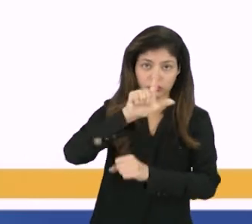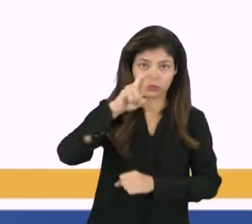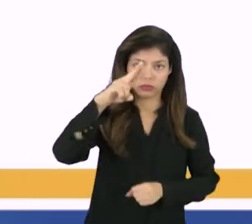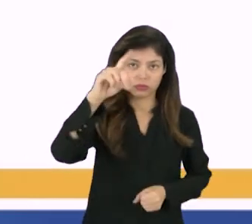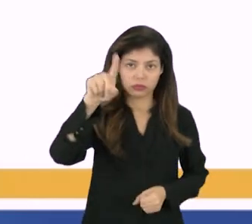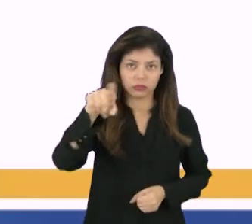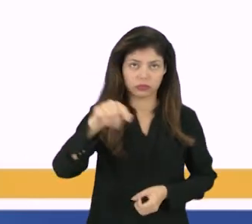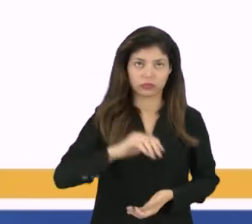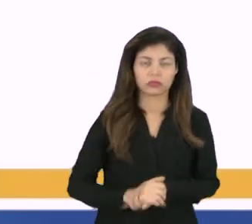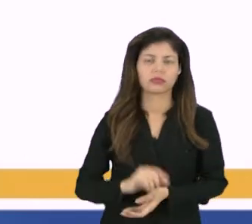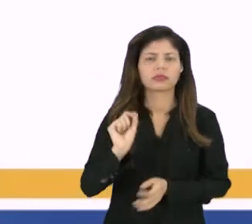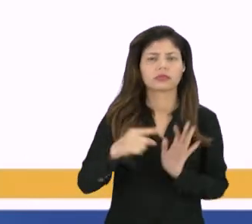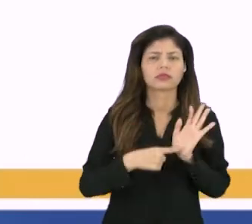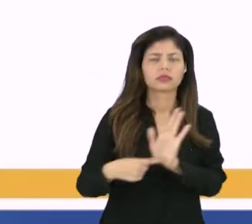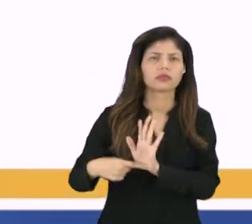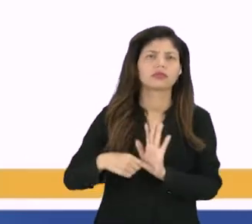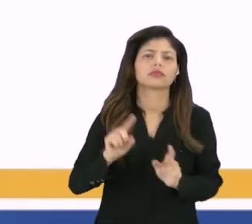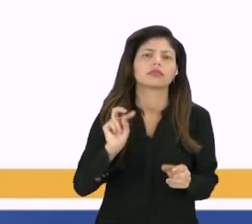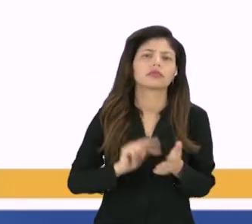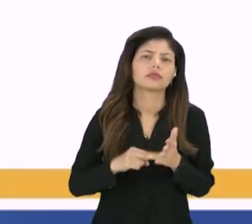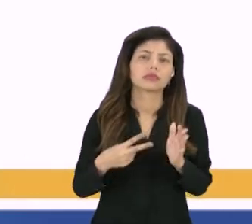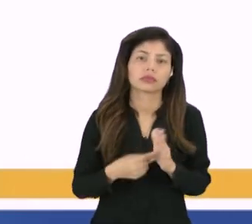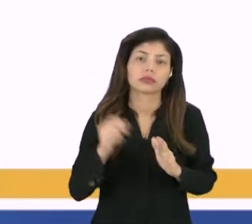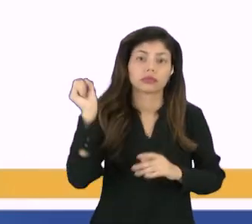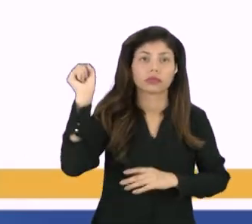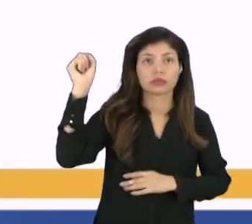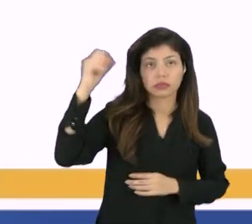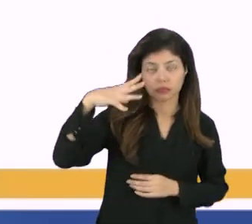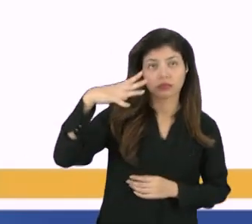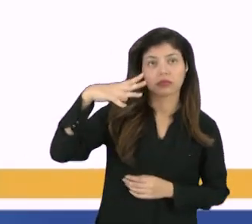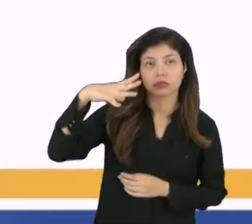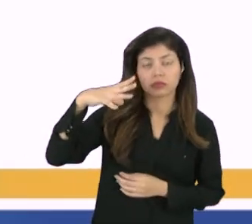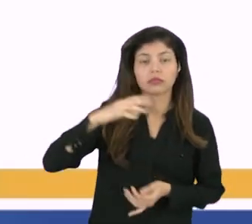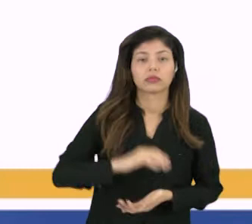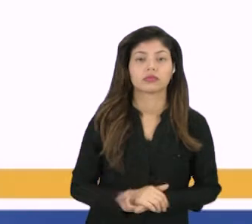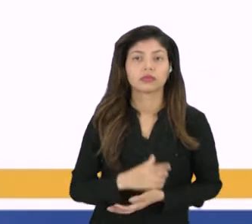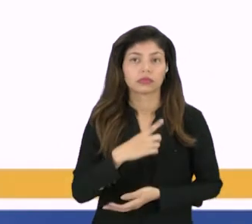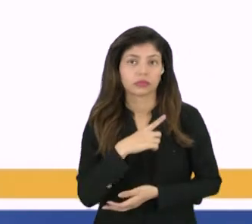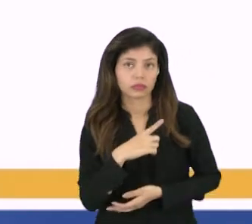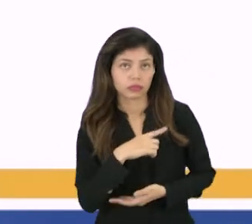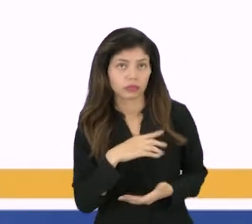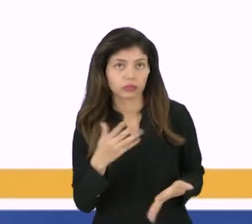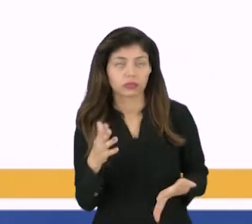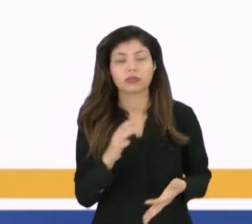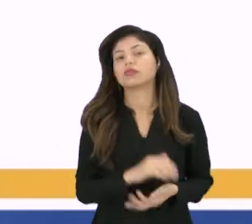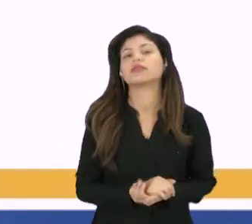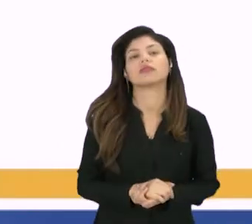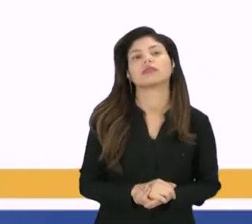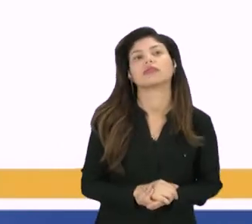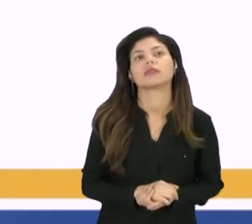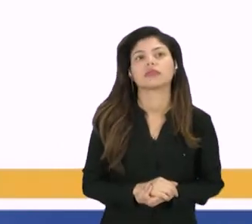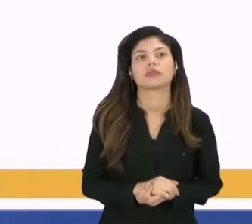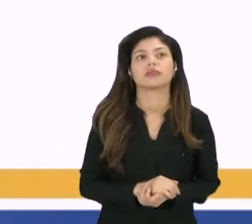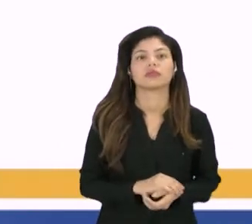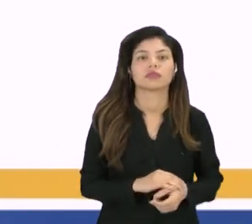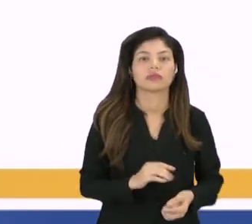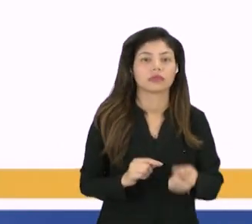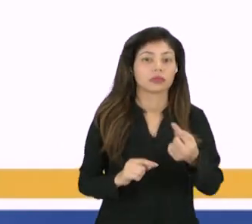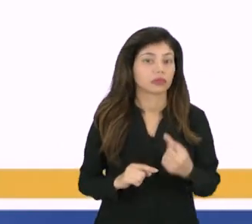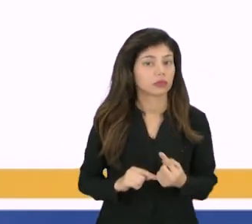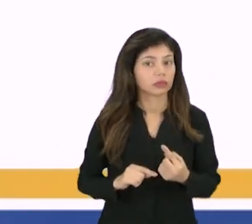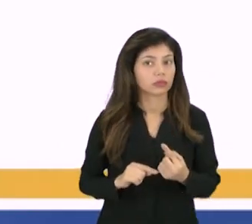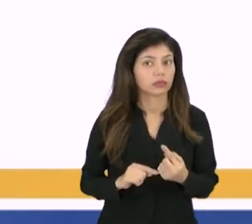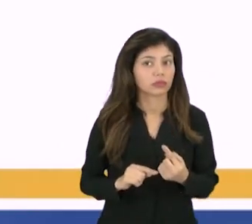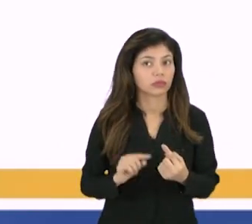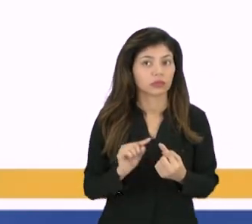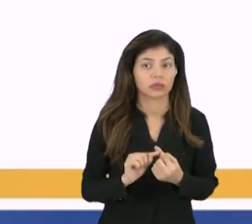mil anos-luz, pessoal? Significa que a luz, ou então se o flash existisse, ela sairia daqui e